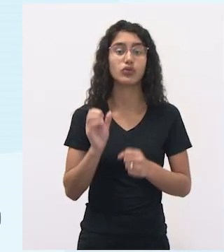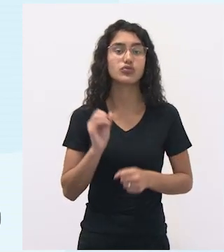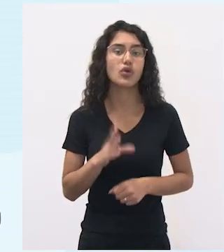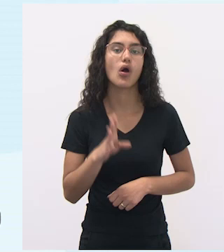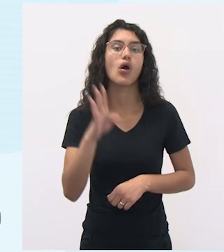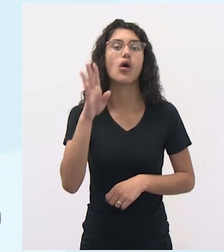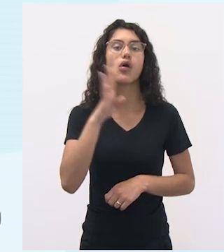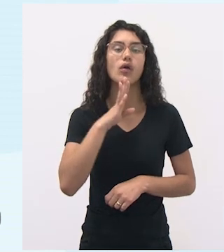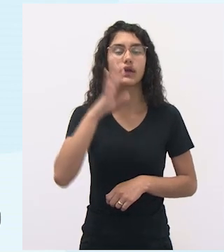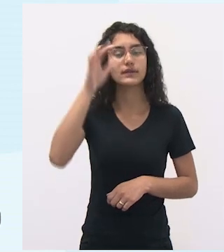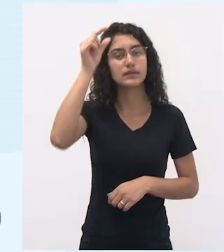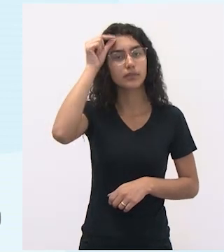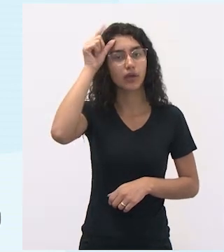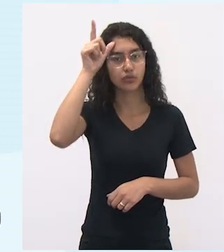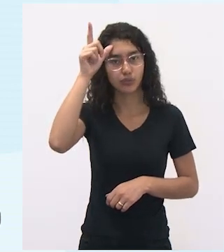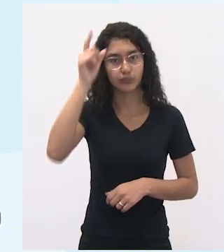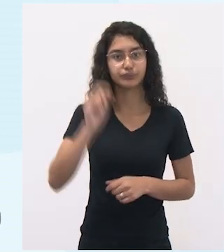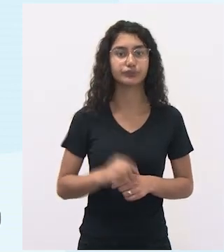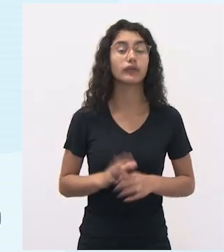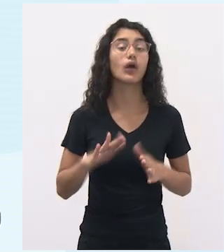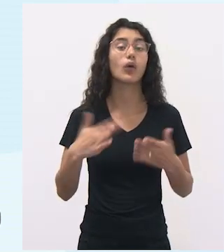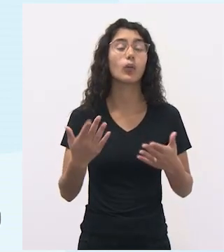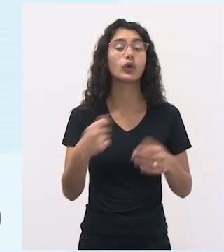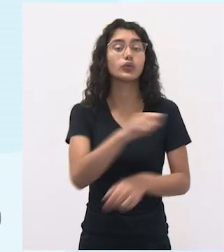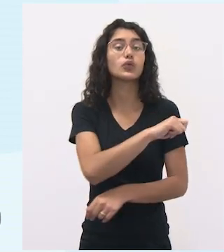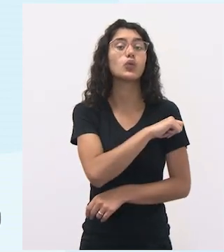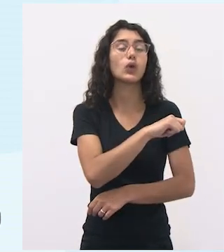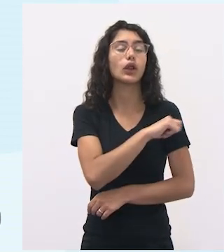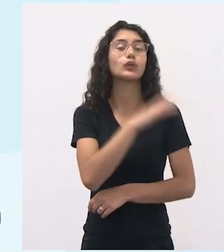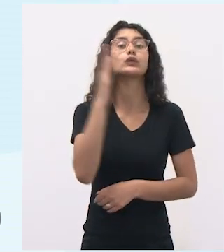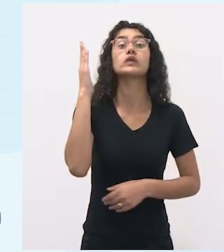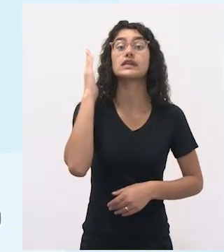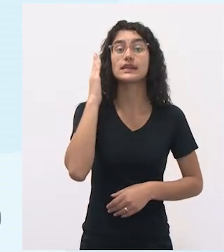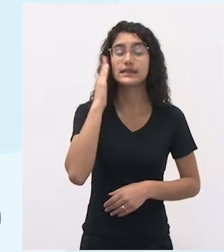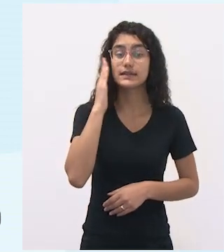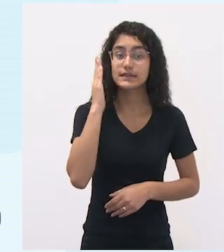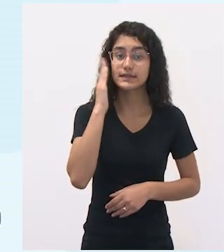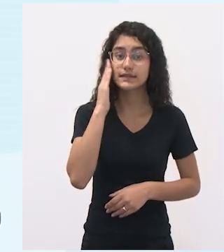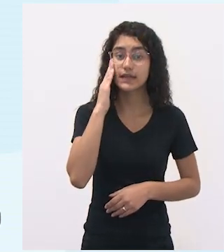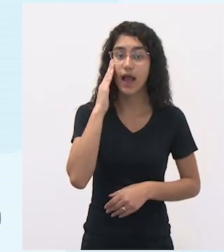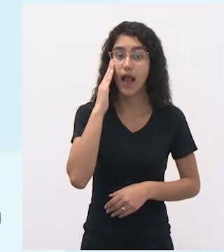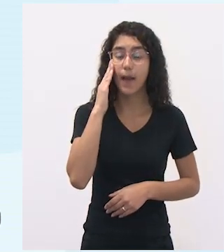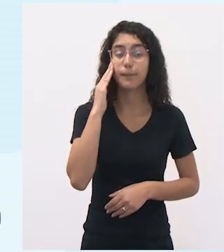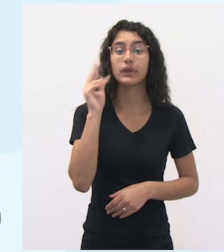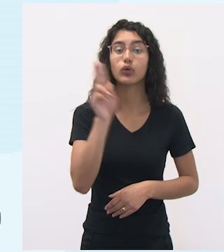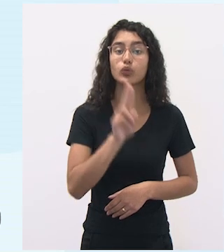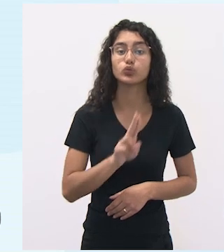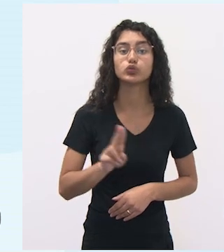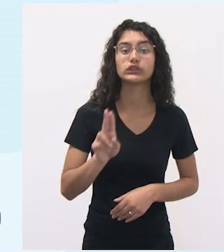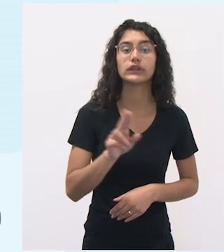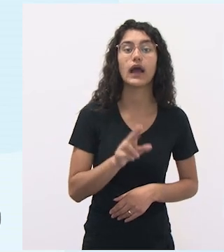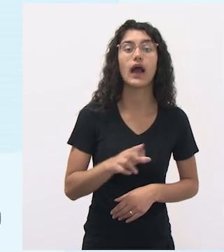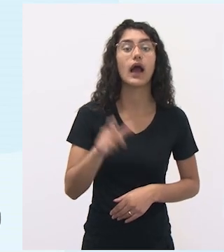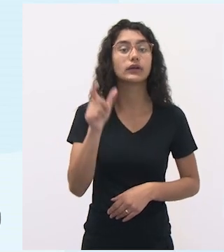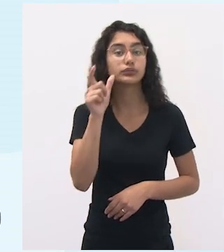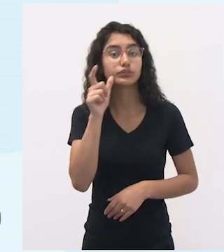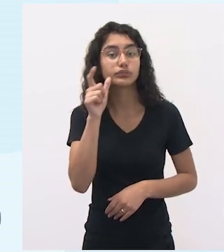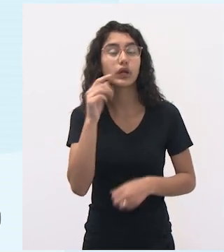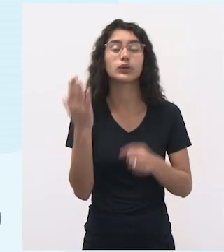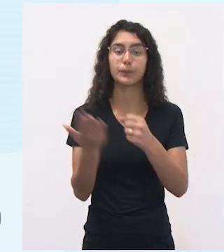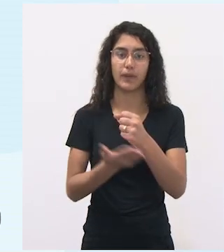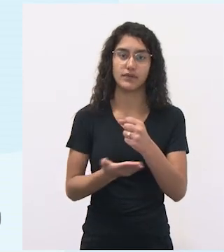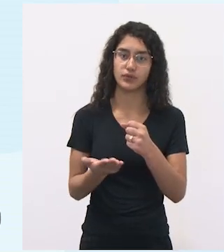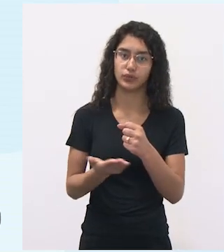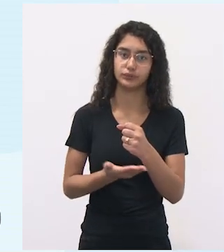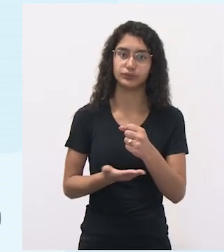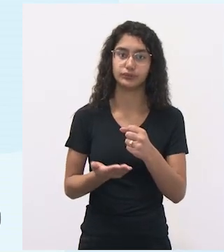conhecimento e compreensão. Quando o meu aluno sabe aplicar, ele sabe analisar, ele está no nível básico.